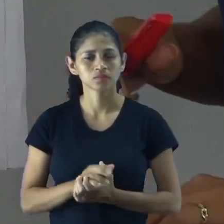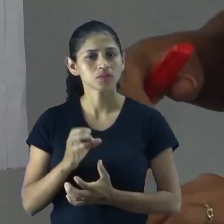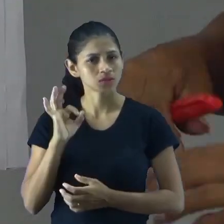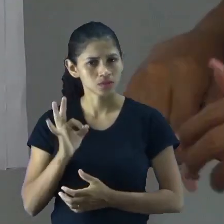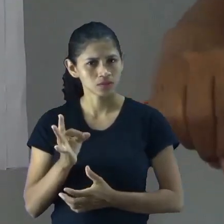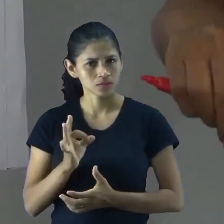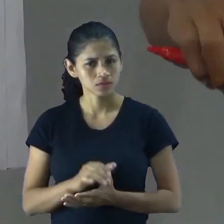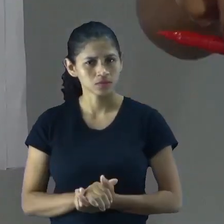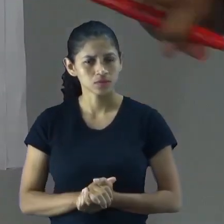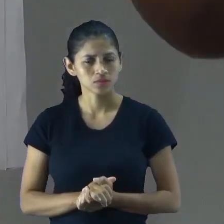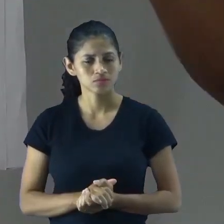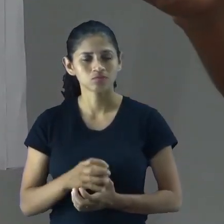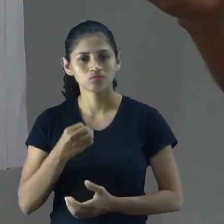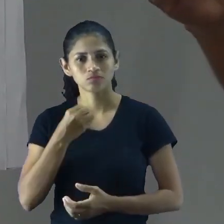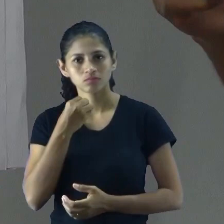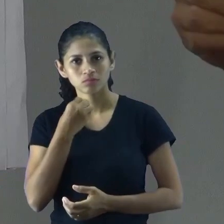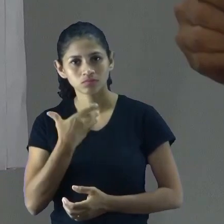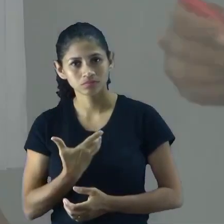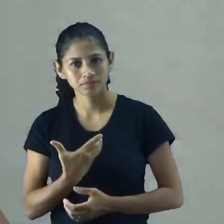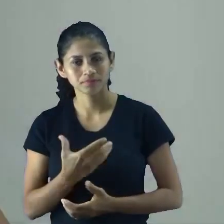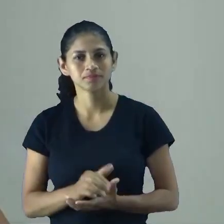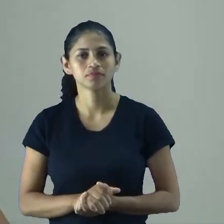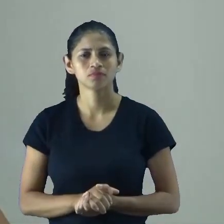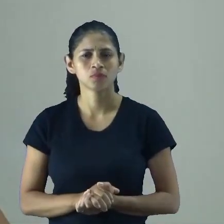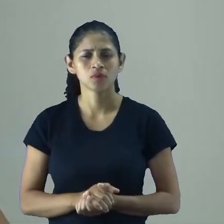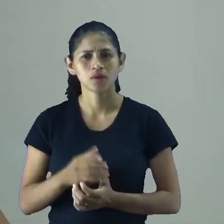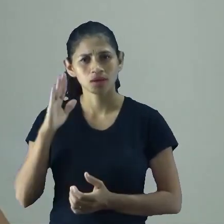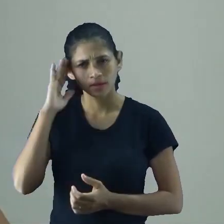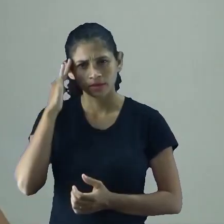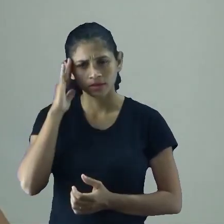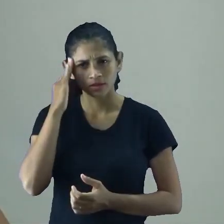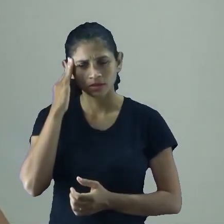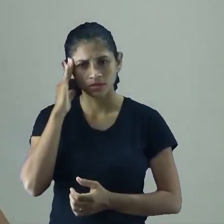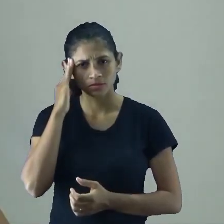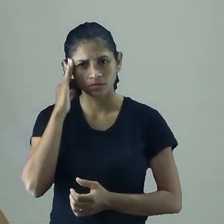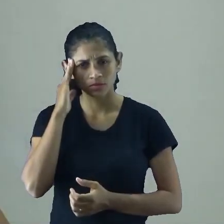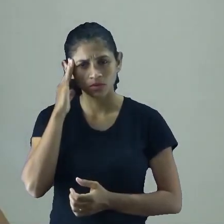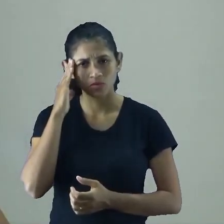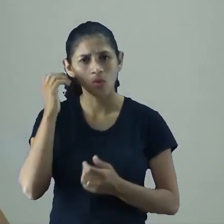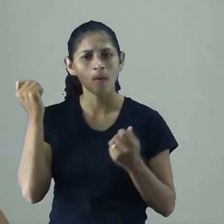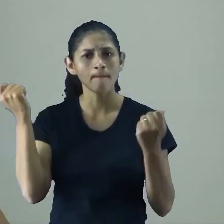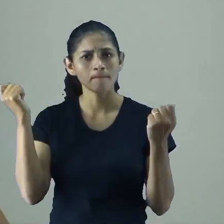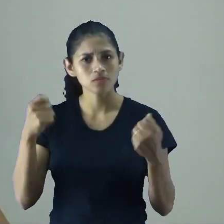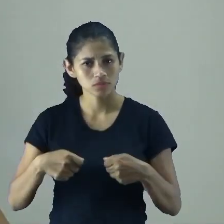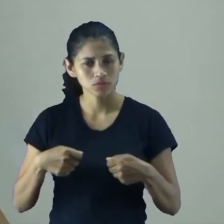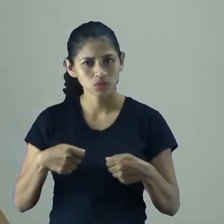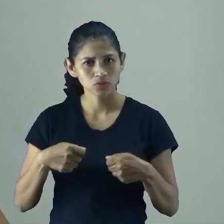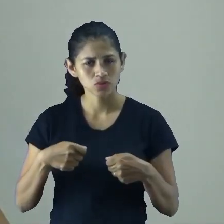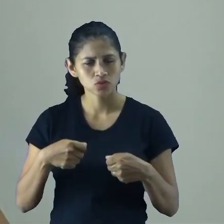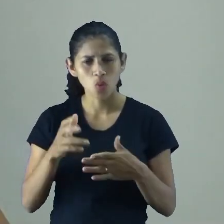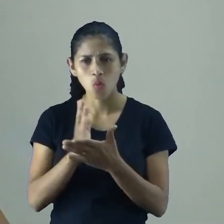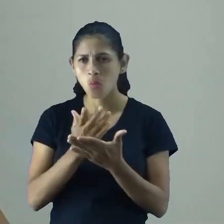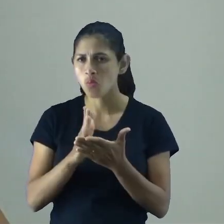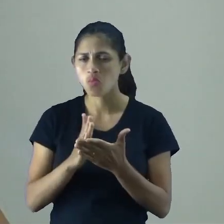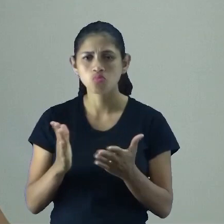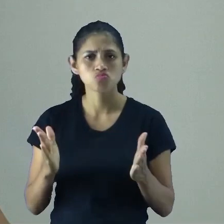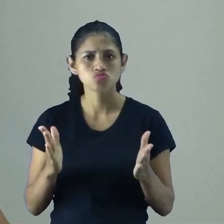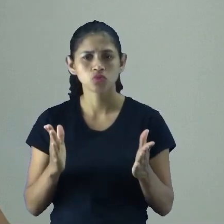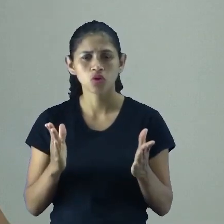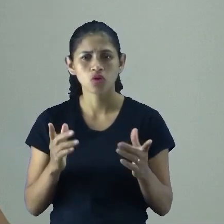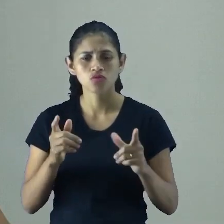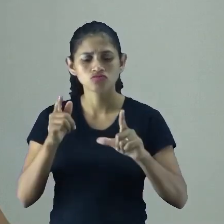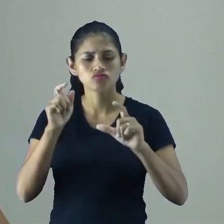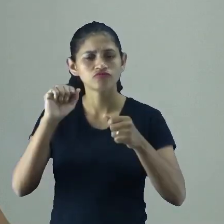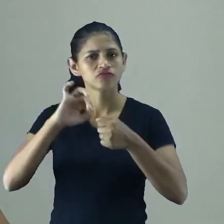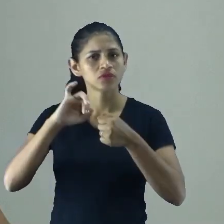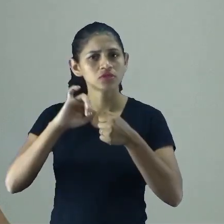muito bem Deu para entender como é super possível a partir de qualquer elemento vocês formarem